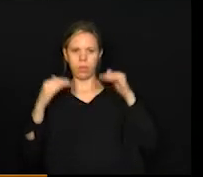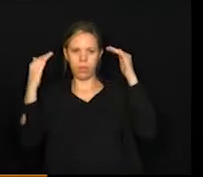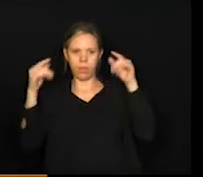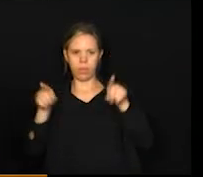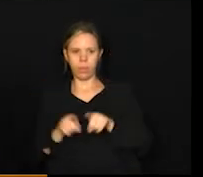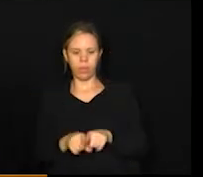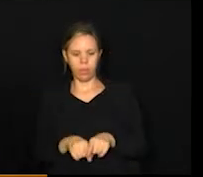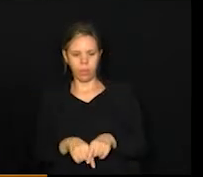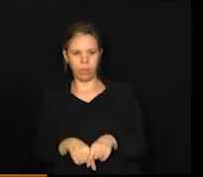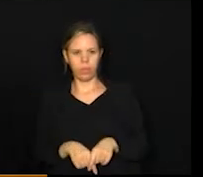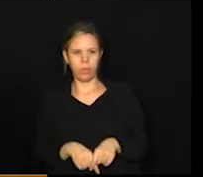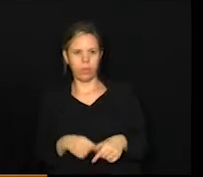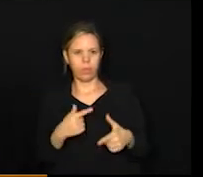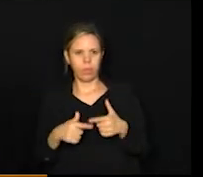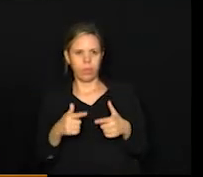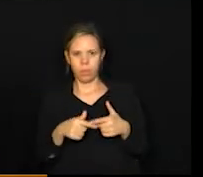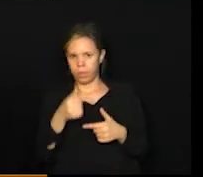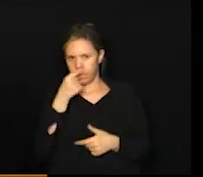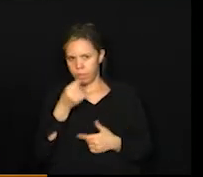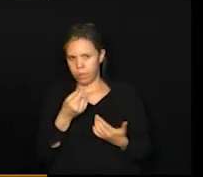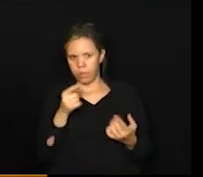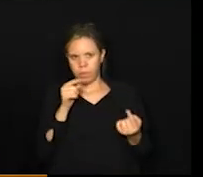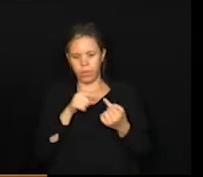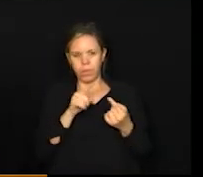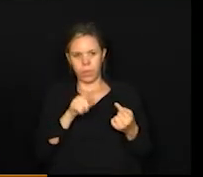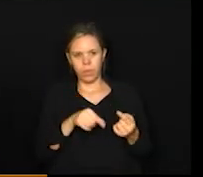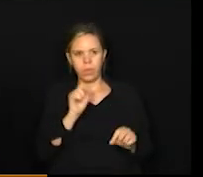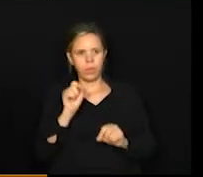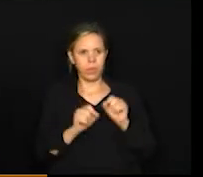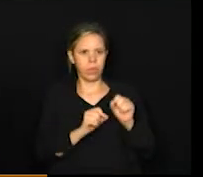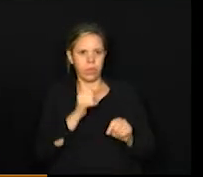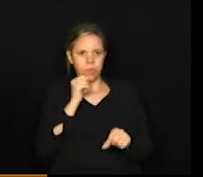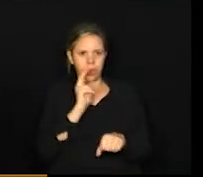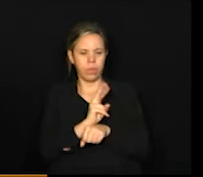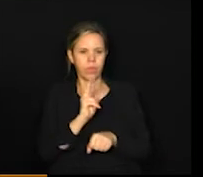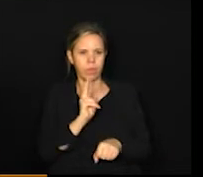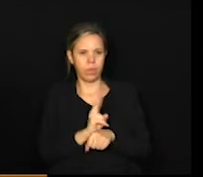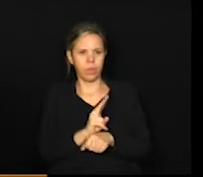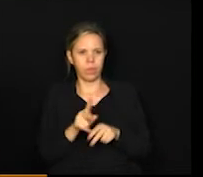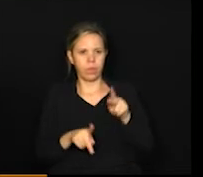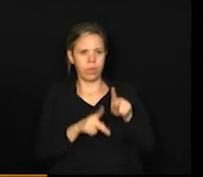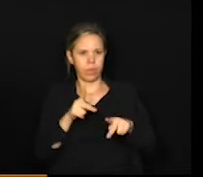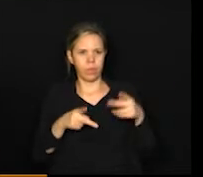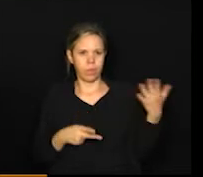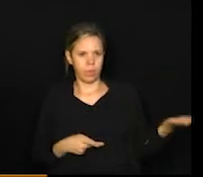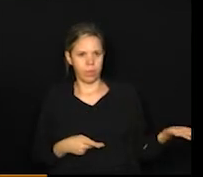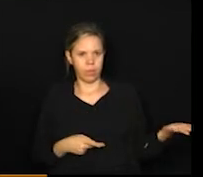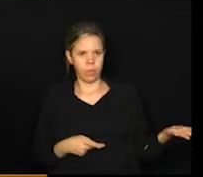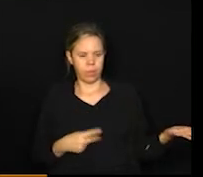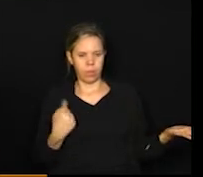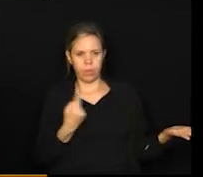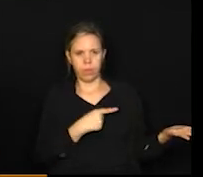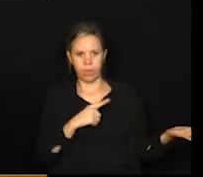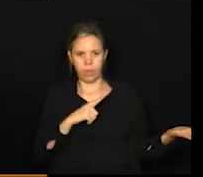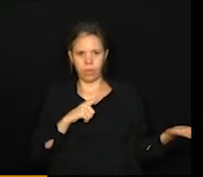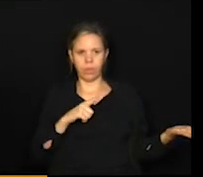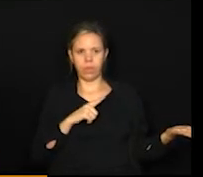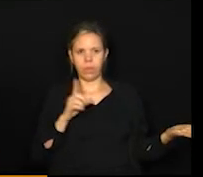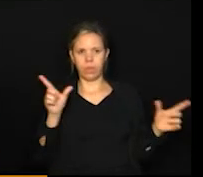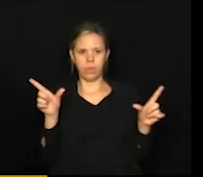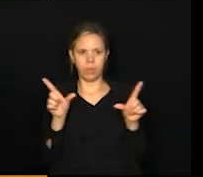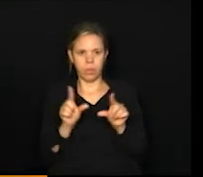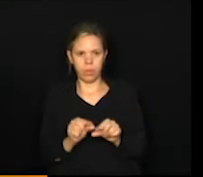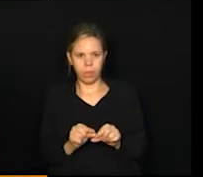adultos, com casos de gripe. Então, a intenção é o quê? Proteger essas pessoas para que a gente tenha uma